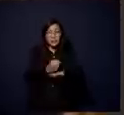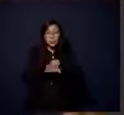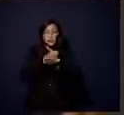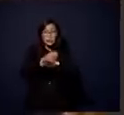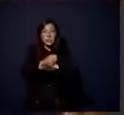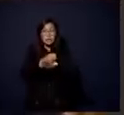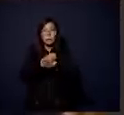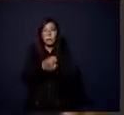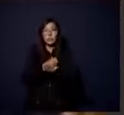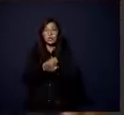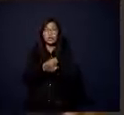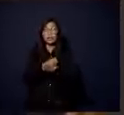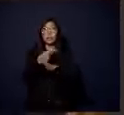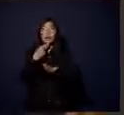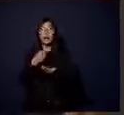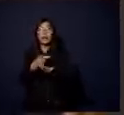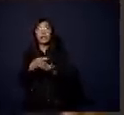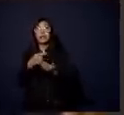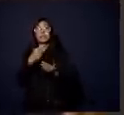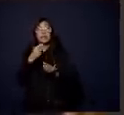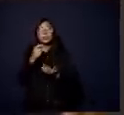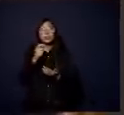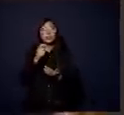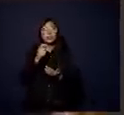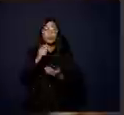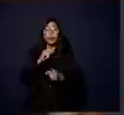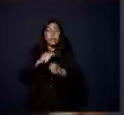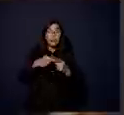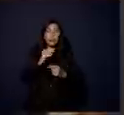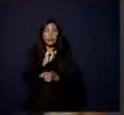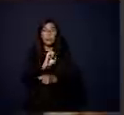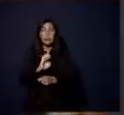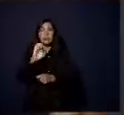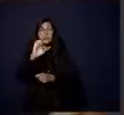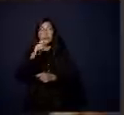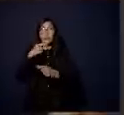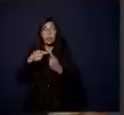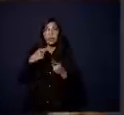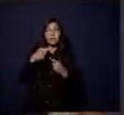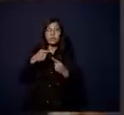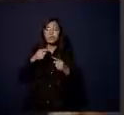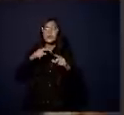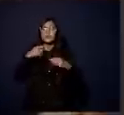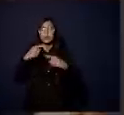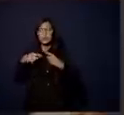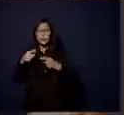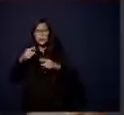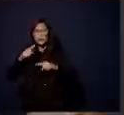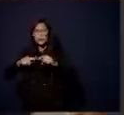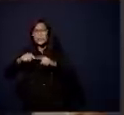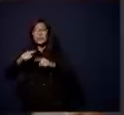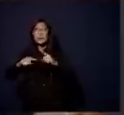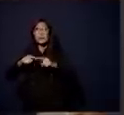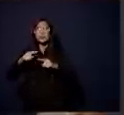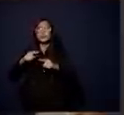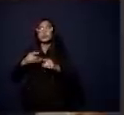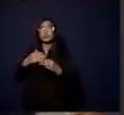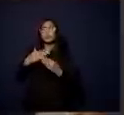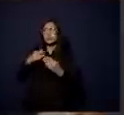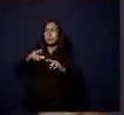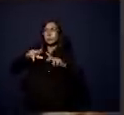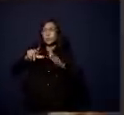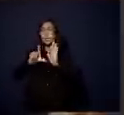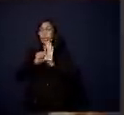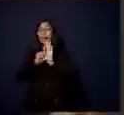intermunicipal e interestadual e comunicações e o ISS tributa os demais serviços previstos numa lei